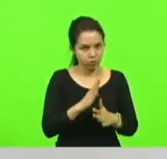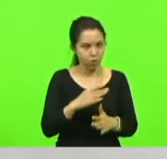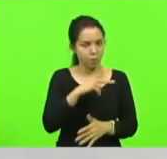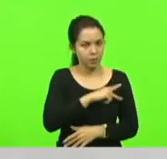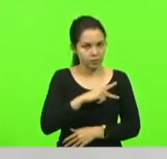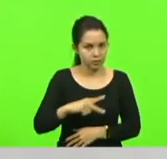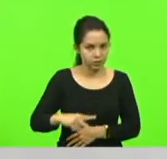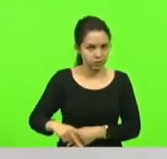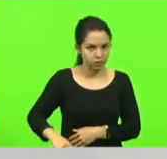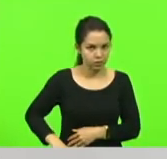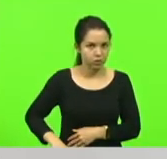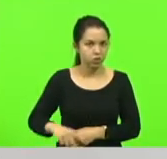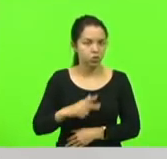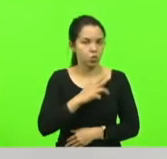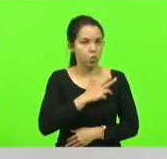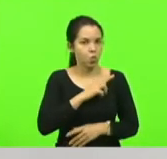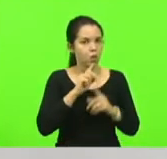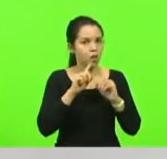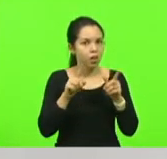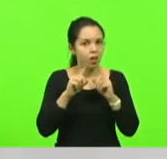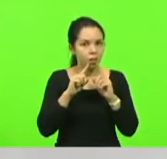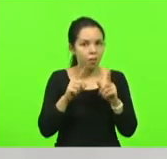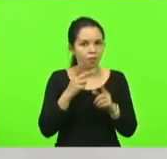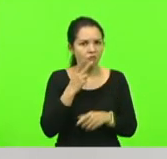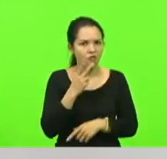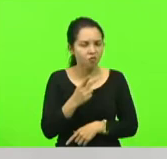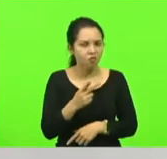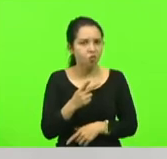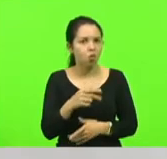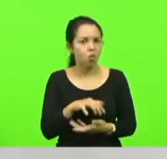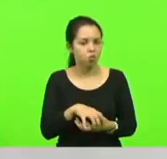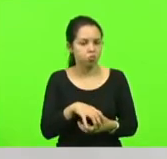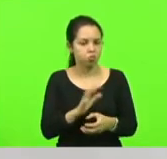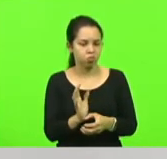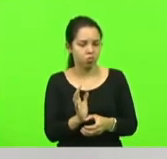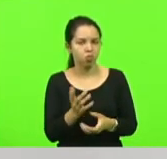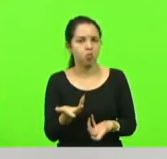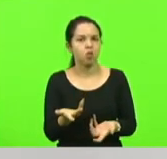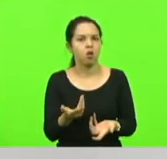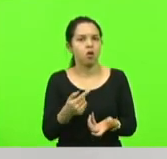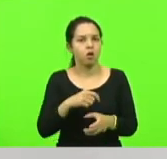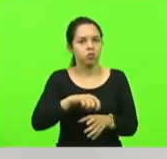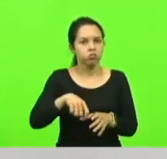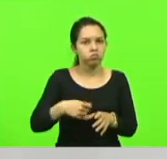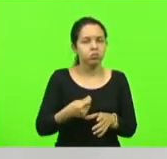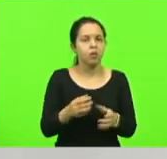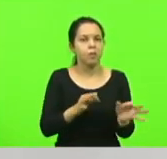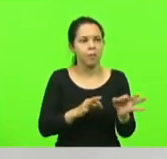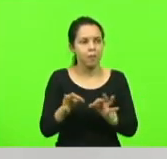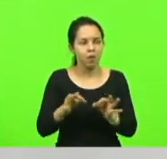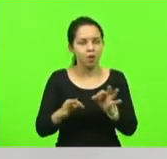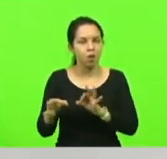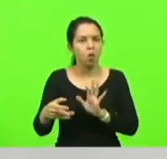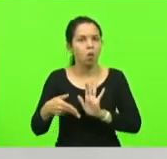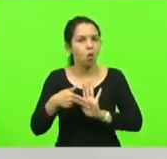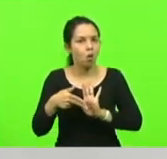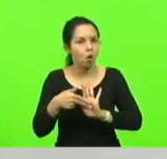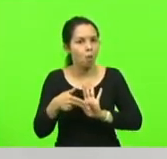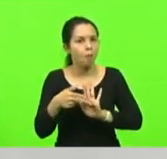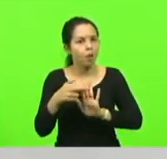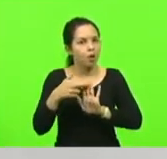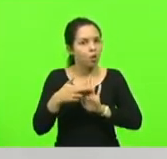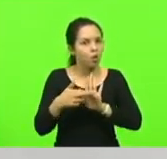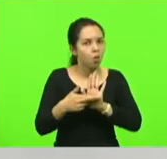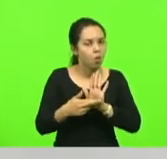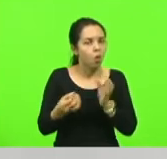reclamou, na hora de abrir um requeijão, e foi feita uma norma, então, para poder regulamentar como é que teria que ser o